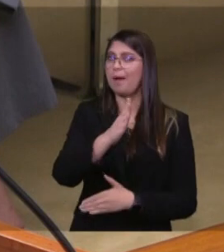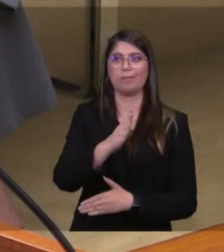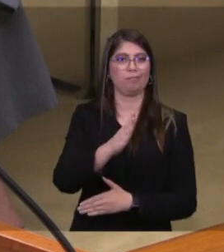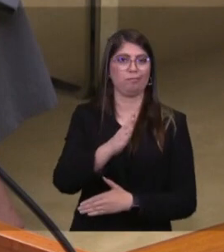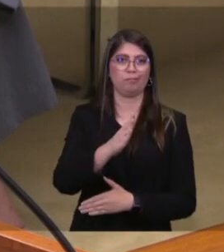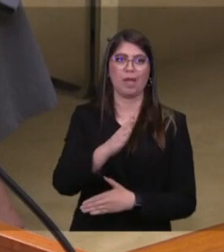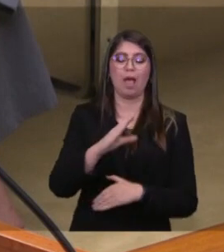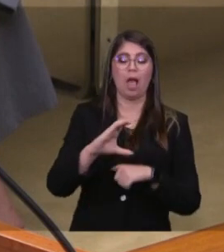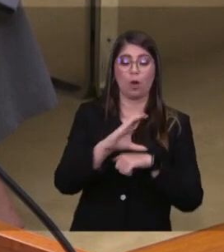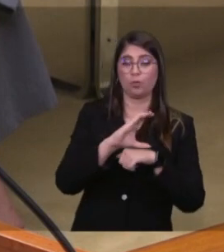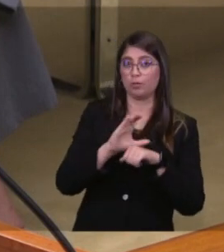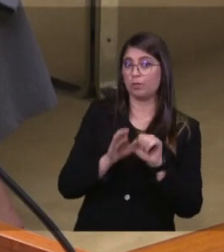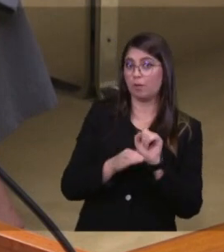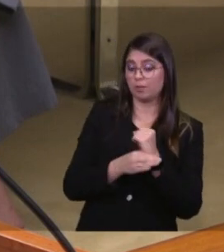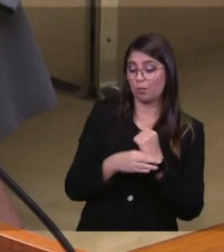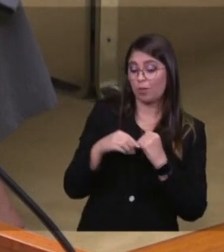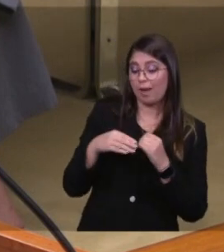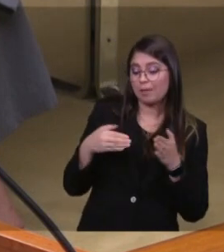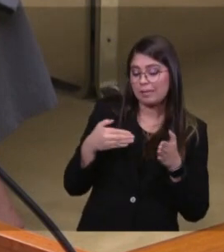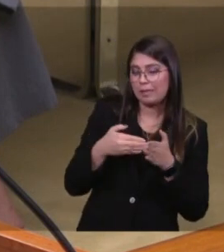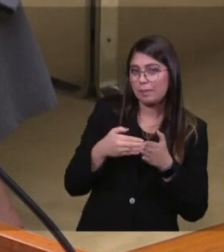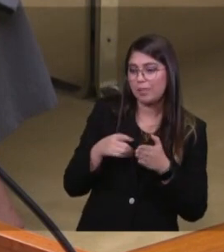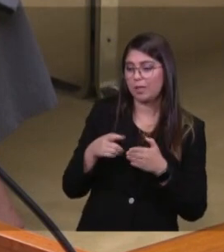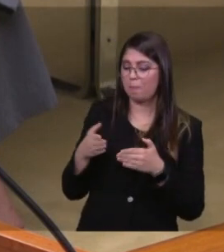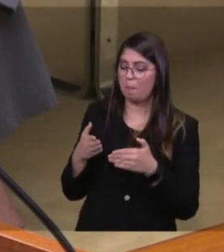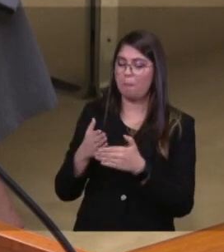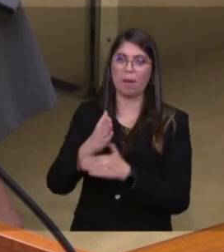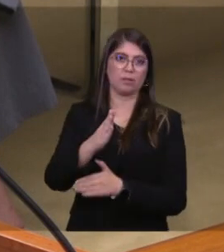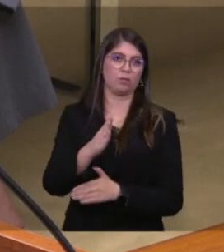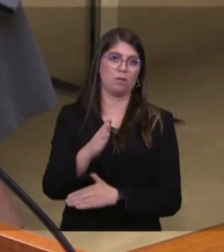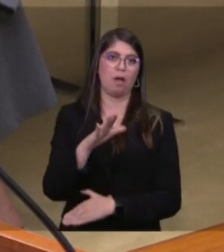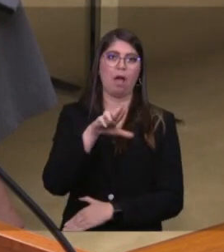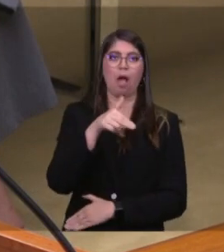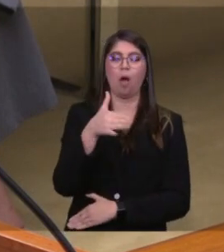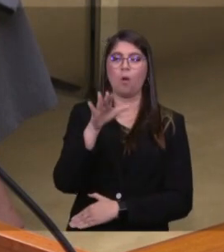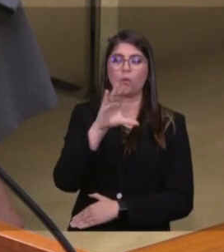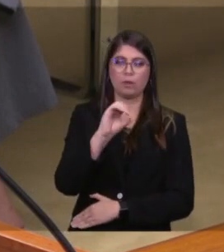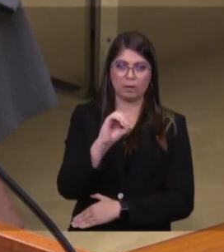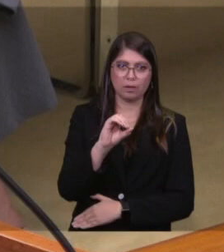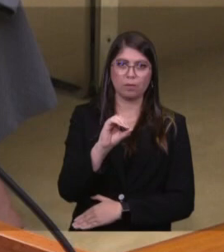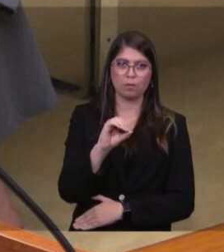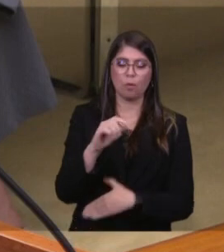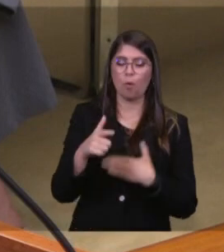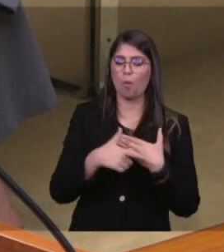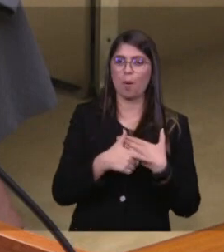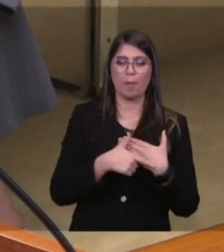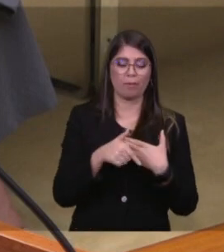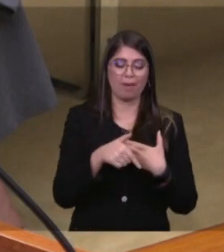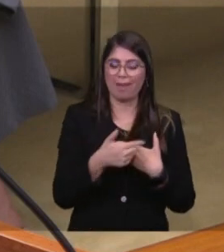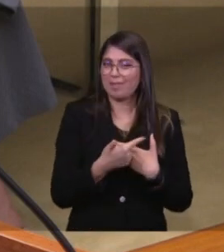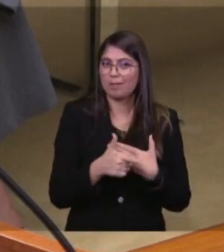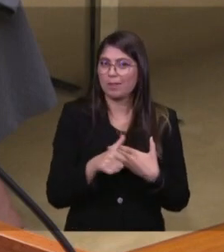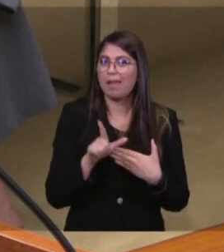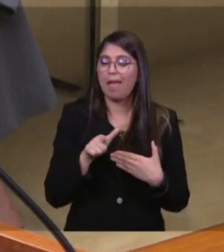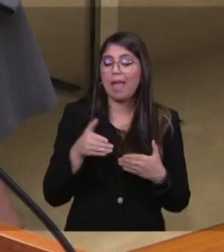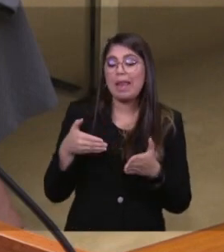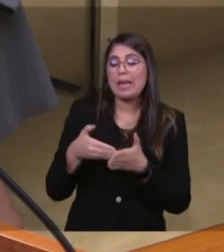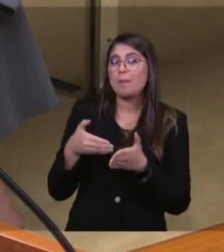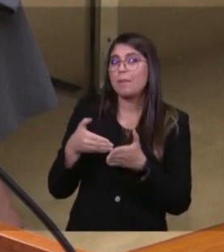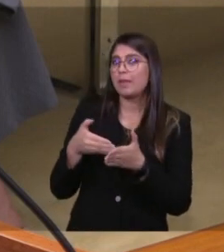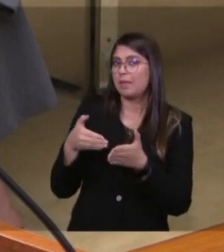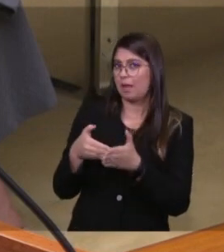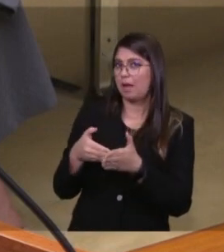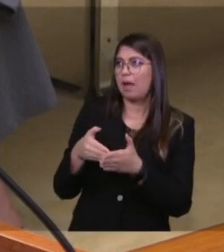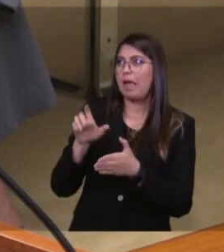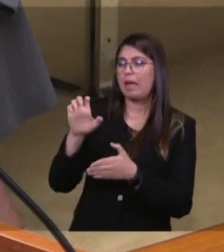que a Constituição assegura e inseriu à União uma atribuição que ela não tem, que é limitar o poder de tributar